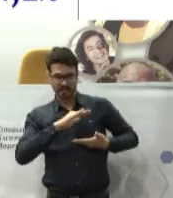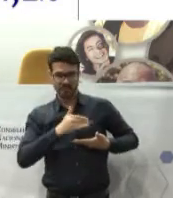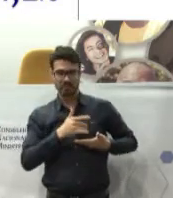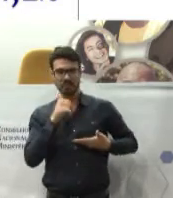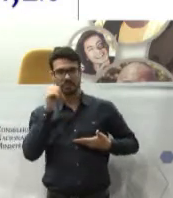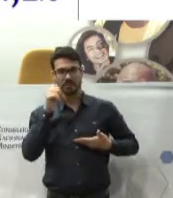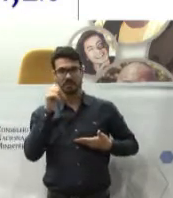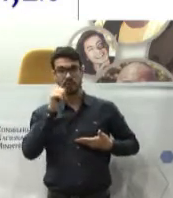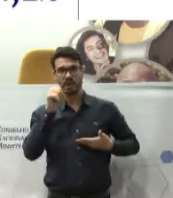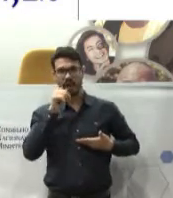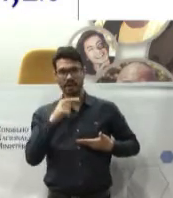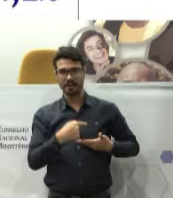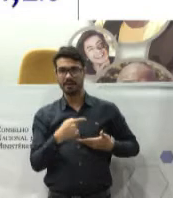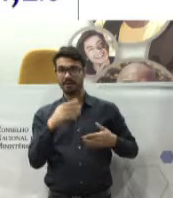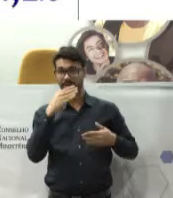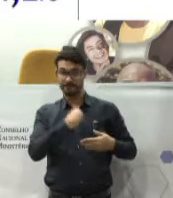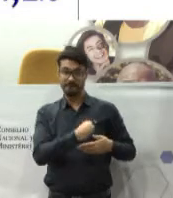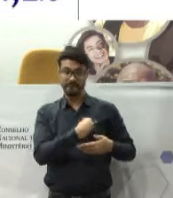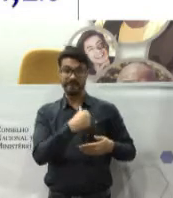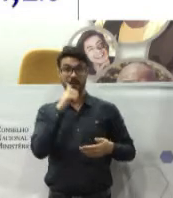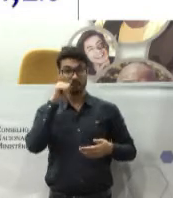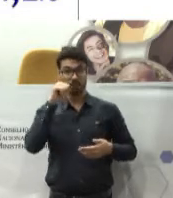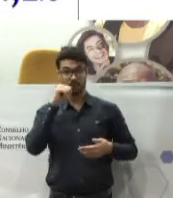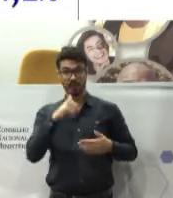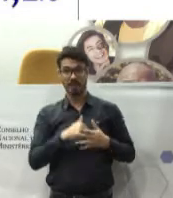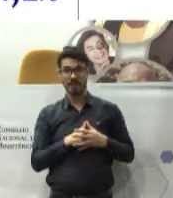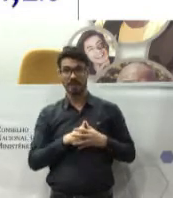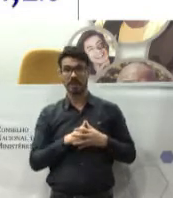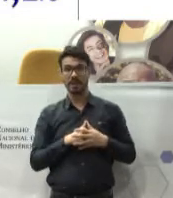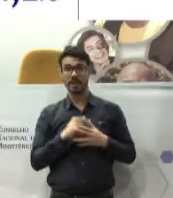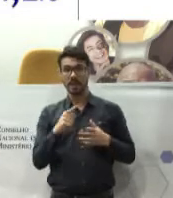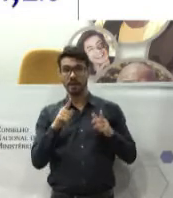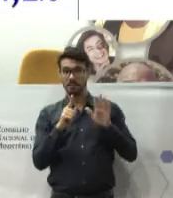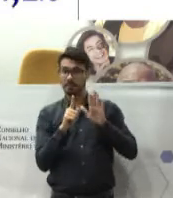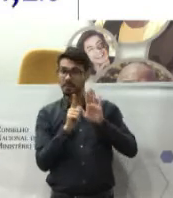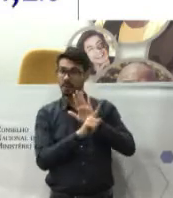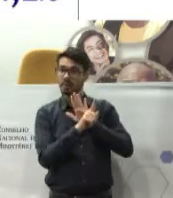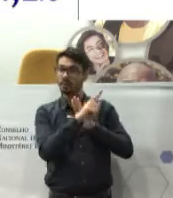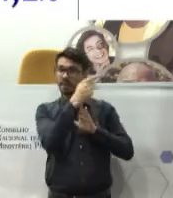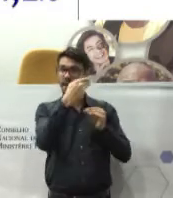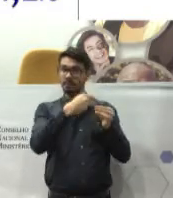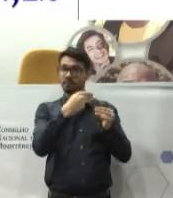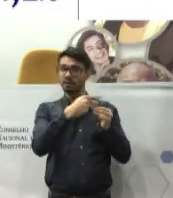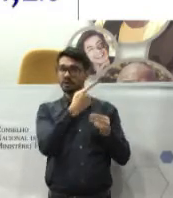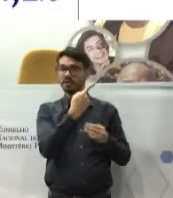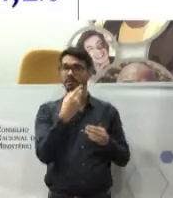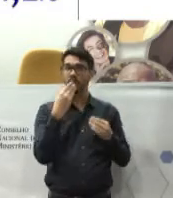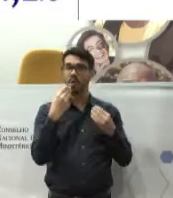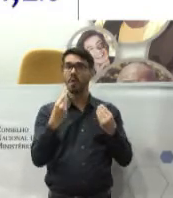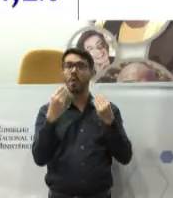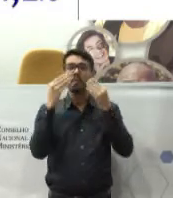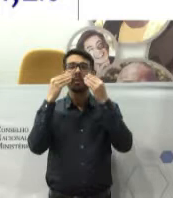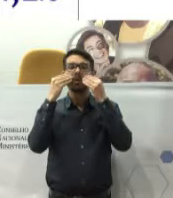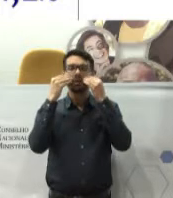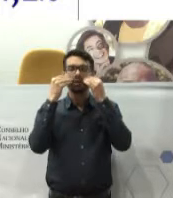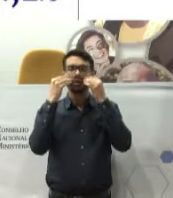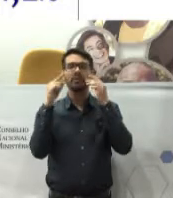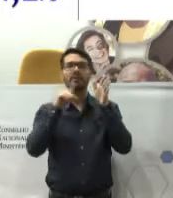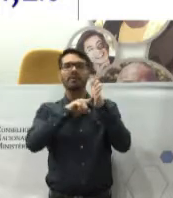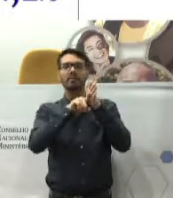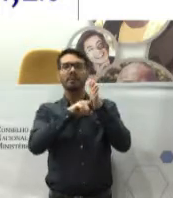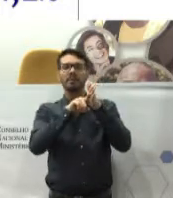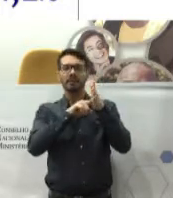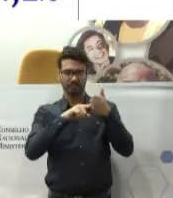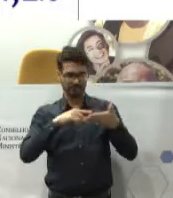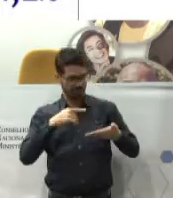câncer e da vida das pessoas, das mulheres. Por que a gente não pergunta no nosso município como é que está a cobertura de mamografia? Porque o problema